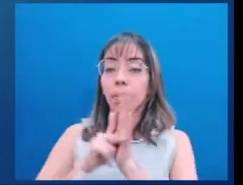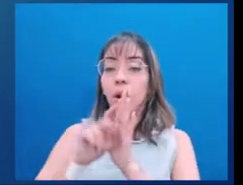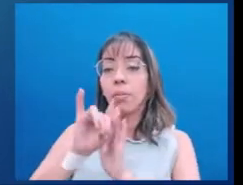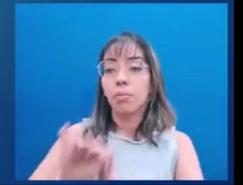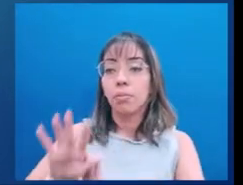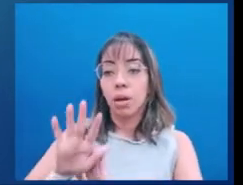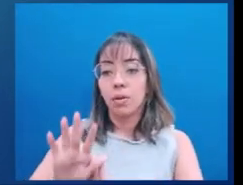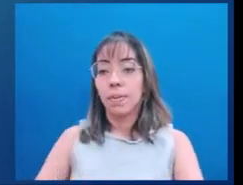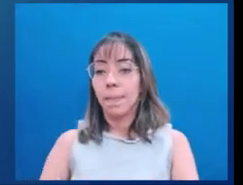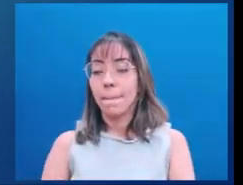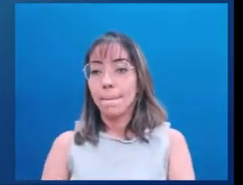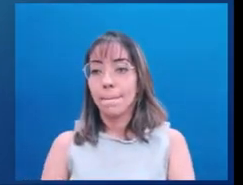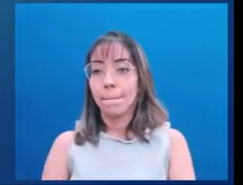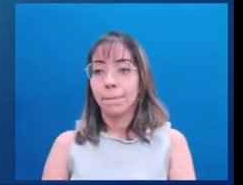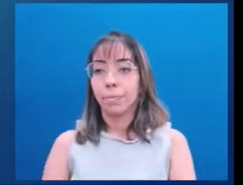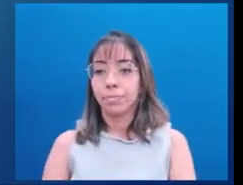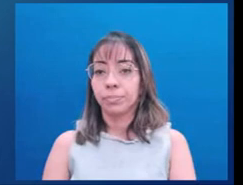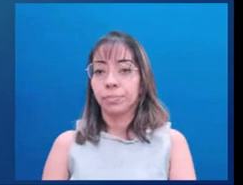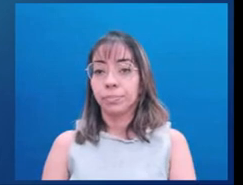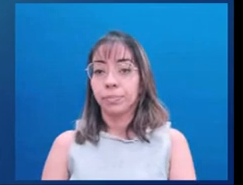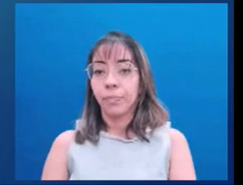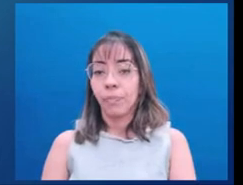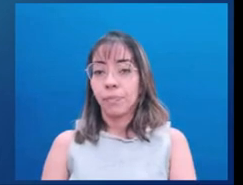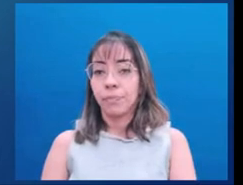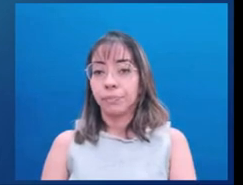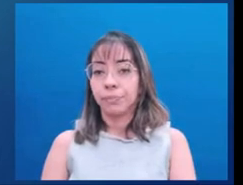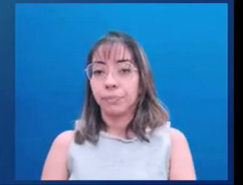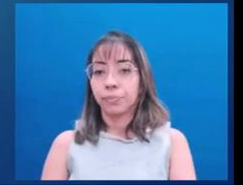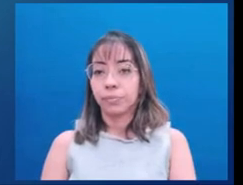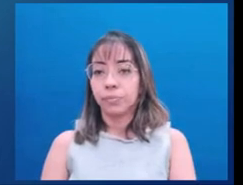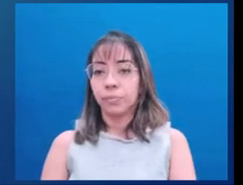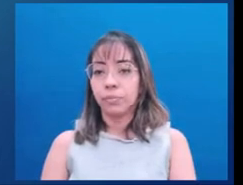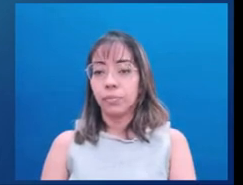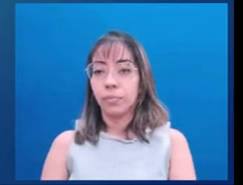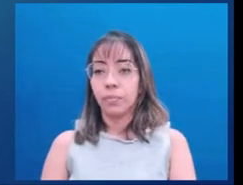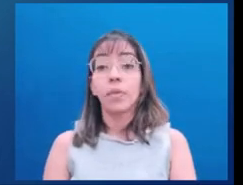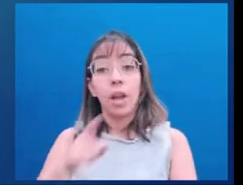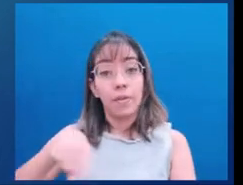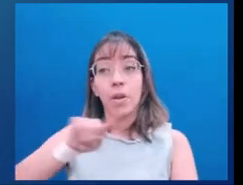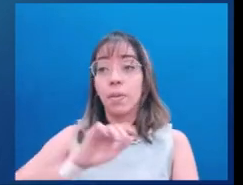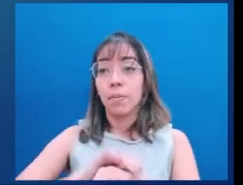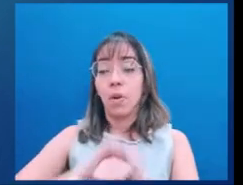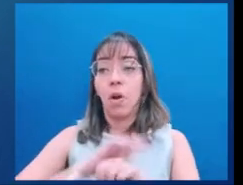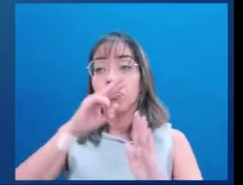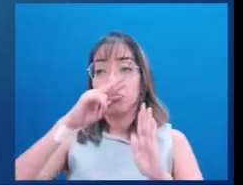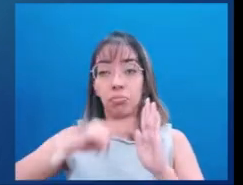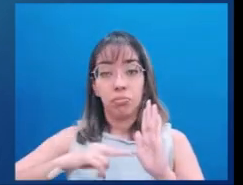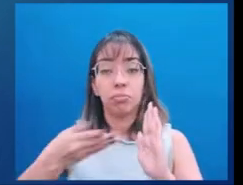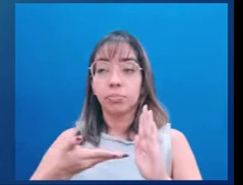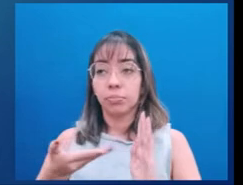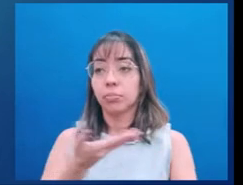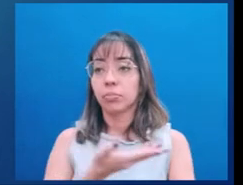né, várias características que já são simbolizadas aí nesses pictogramas. Vão interpretar ali, olhando o que eu passei nos slides